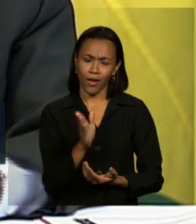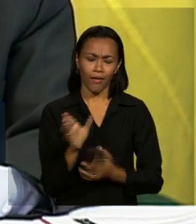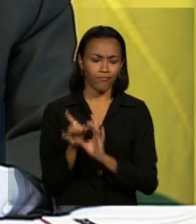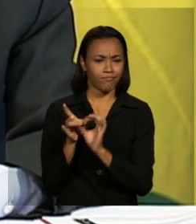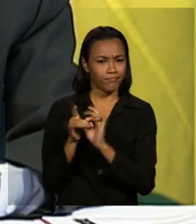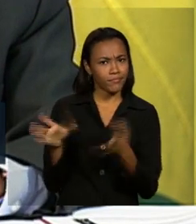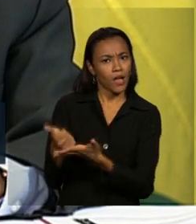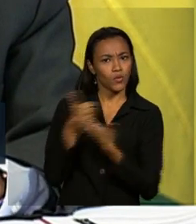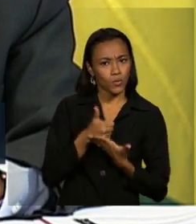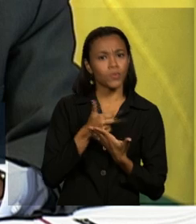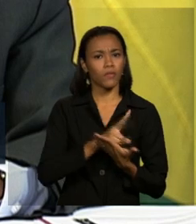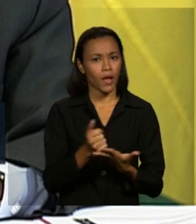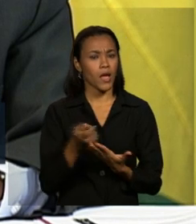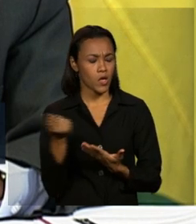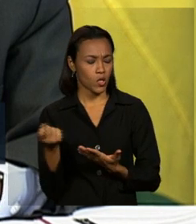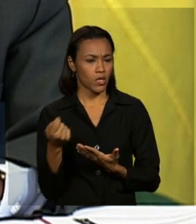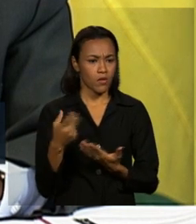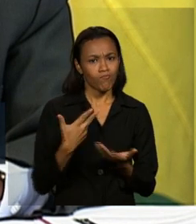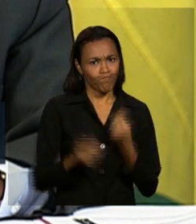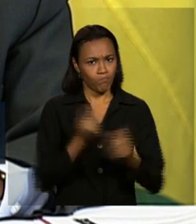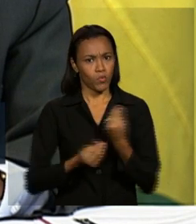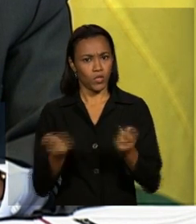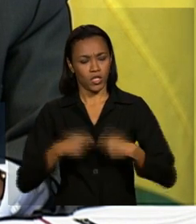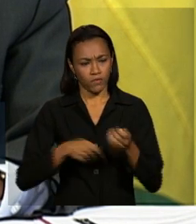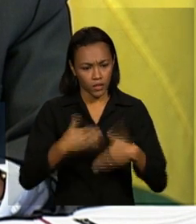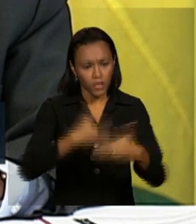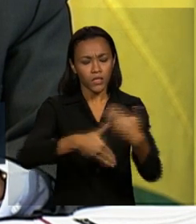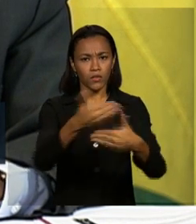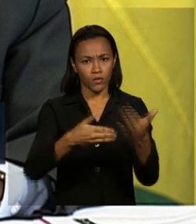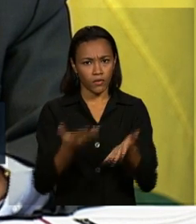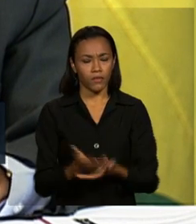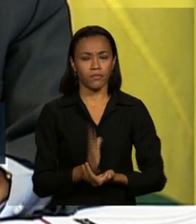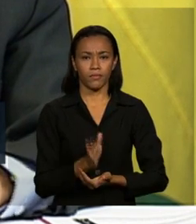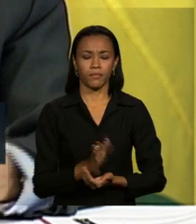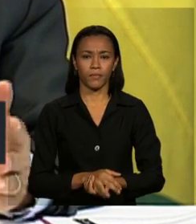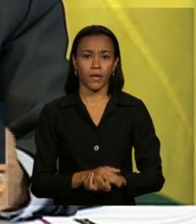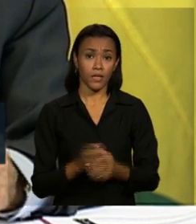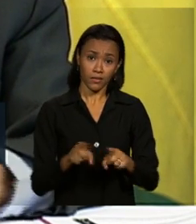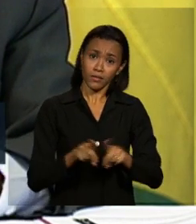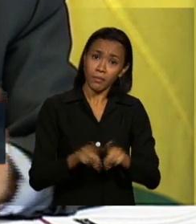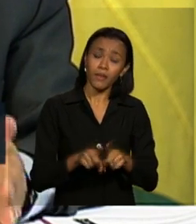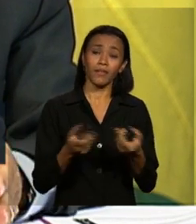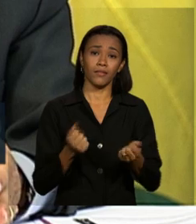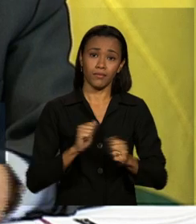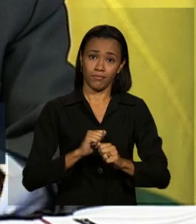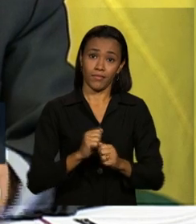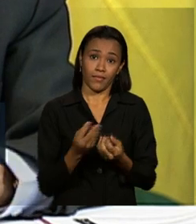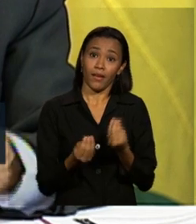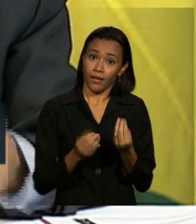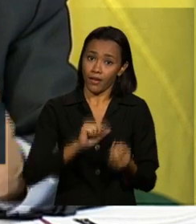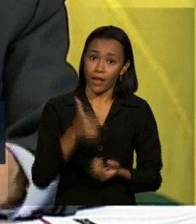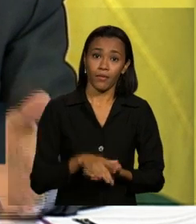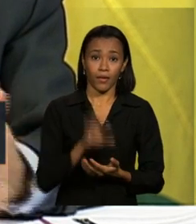já nos consultou sobre a possibilidade de desenvolver e trabalhar n nessas modelagens e evidentemente para fazer isso a